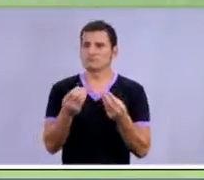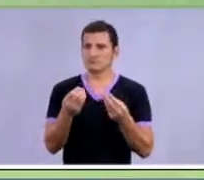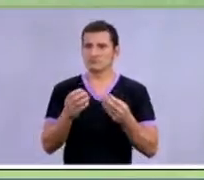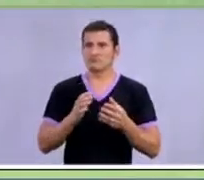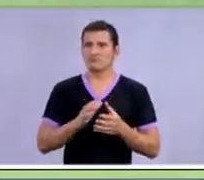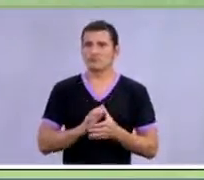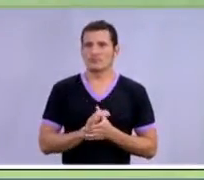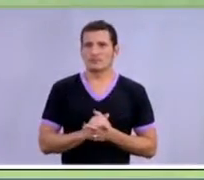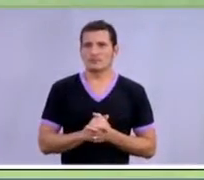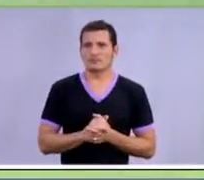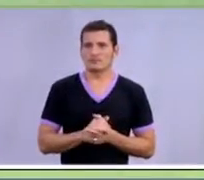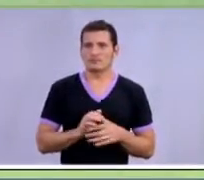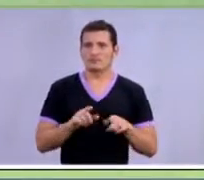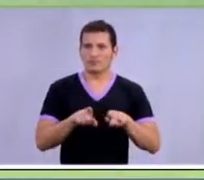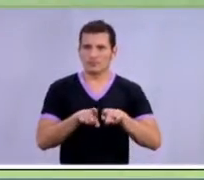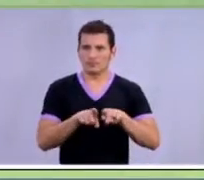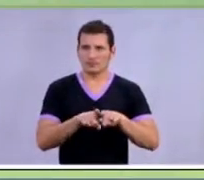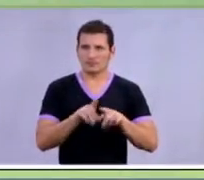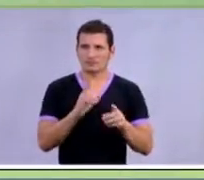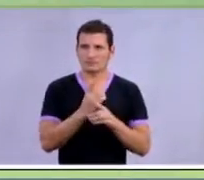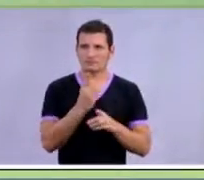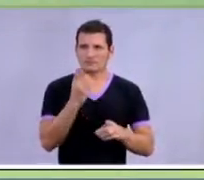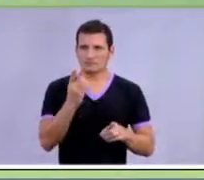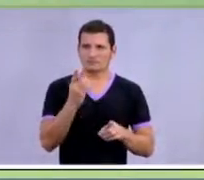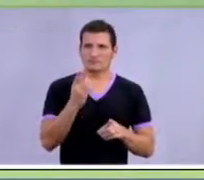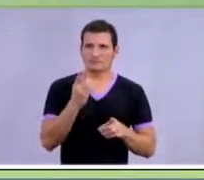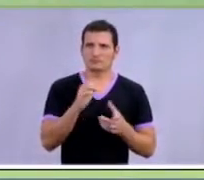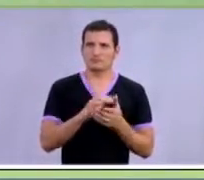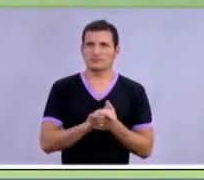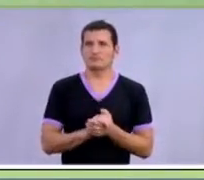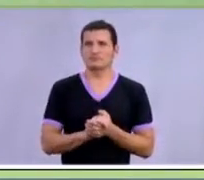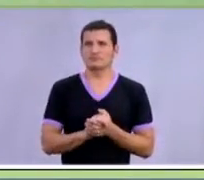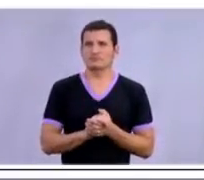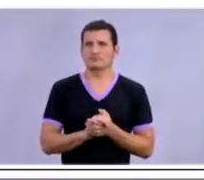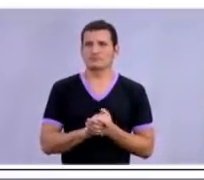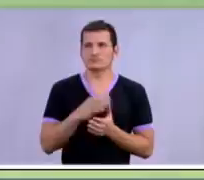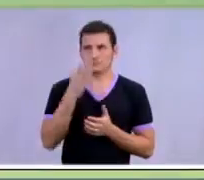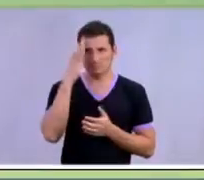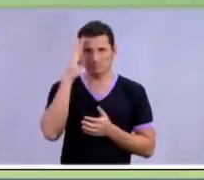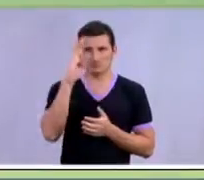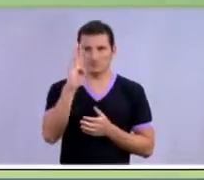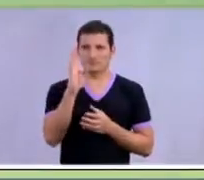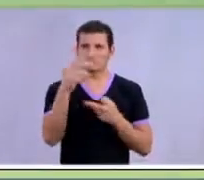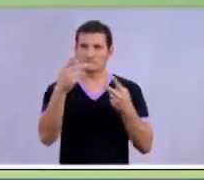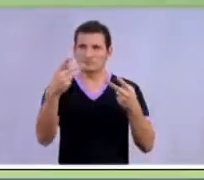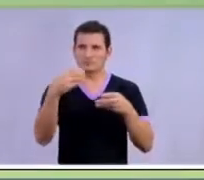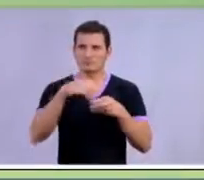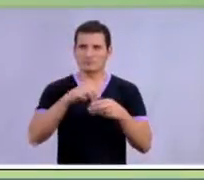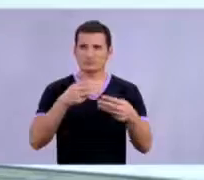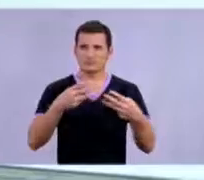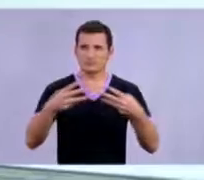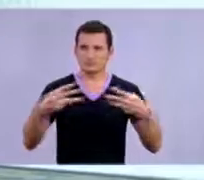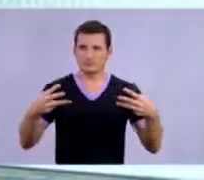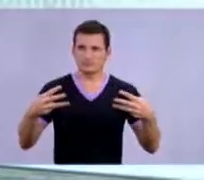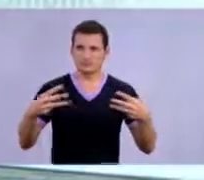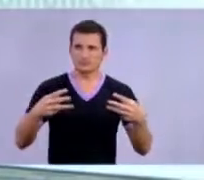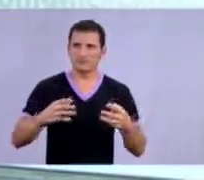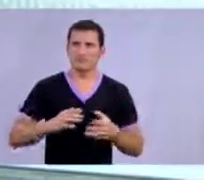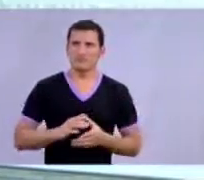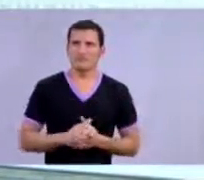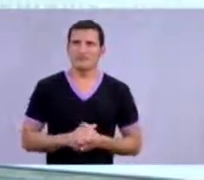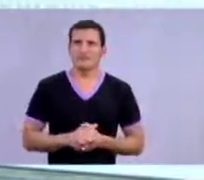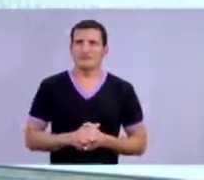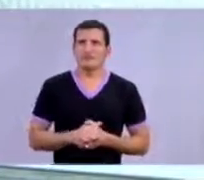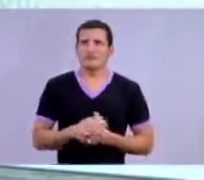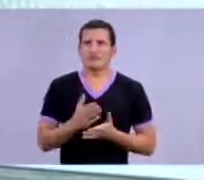também vamos identificar os principais componentes de uma rede, ok? Bom, para a gente começar